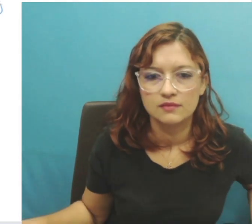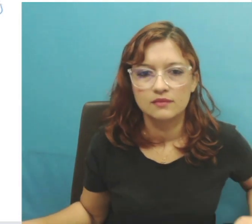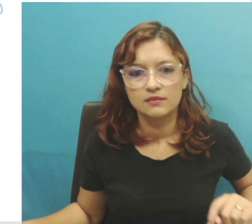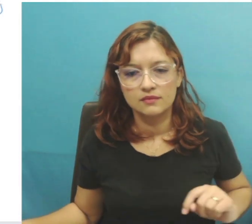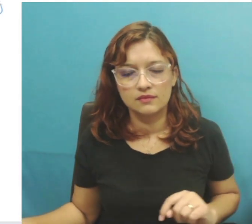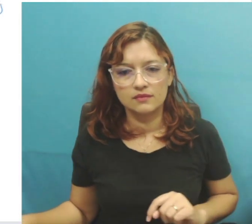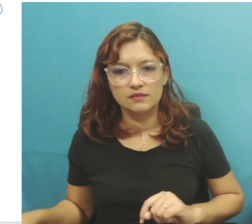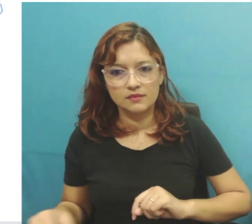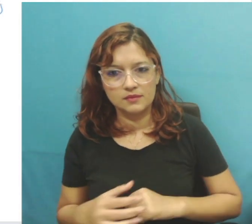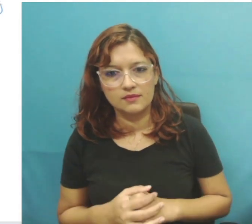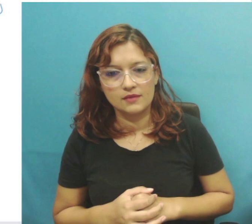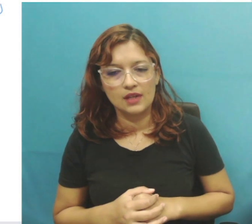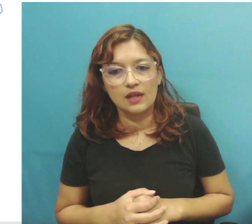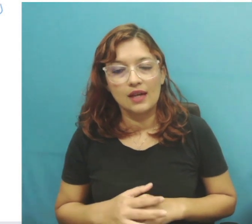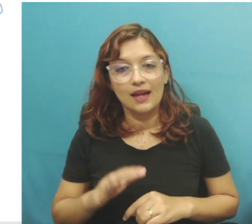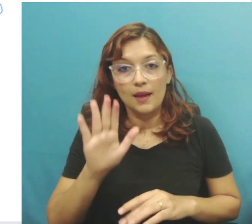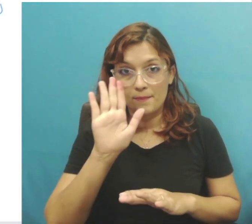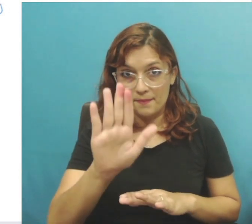Contigo,